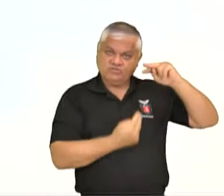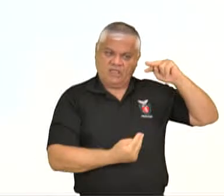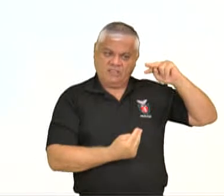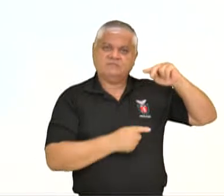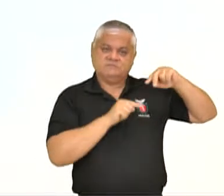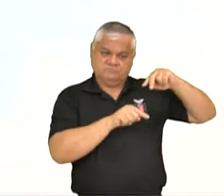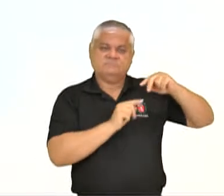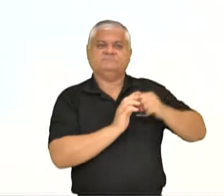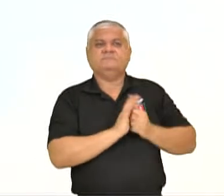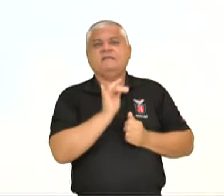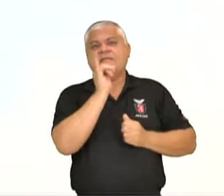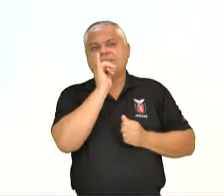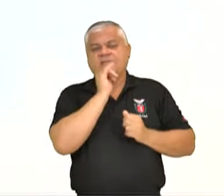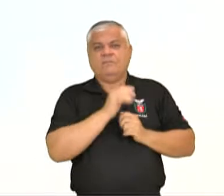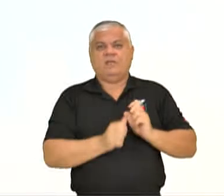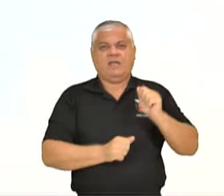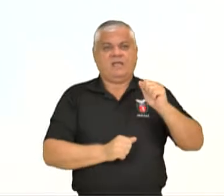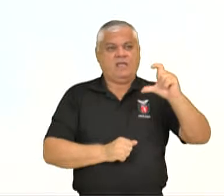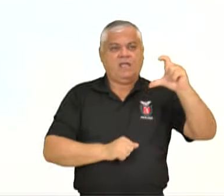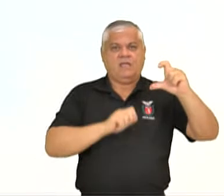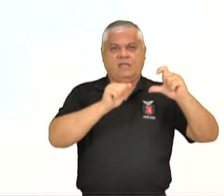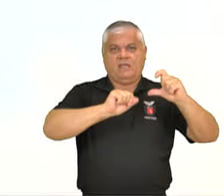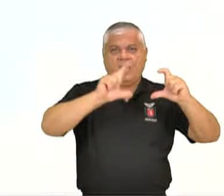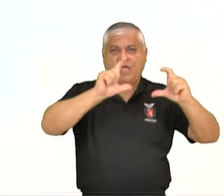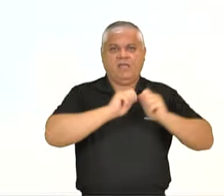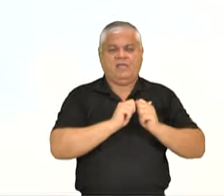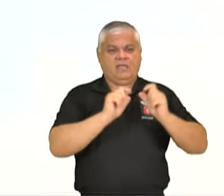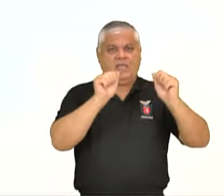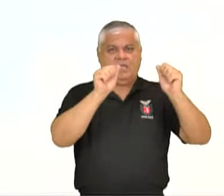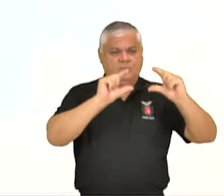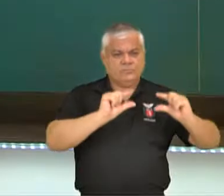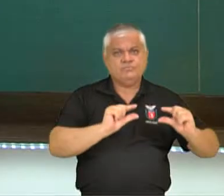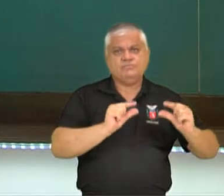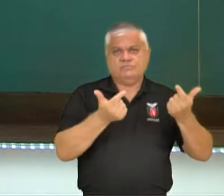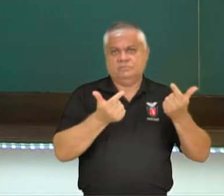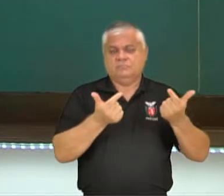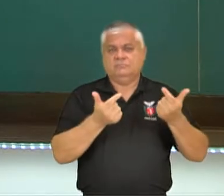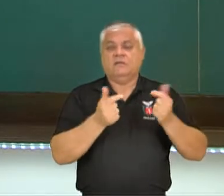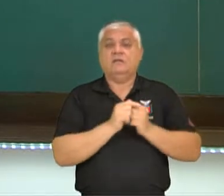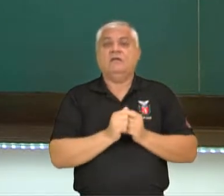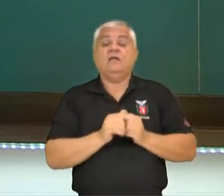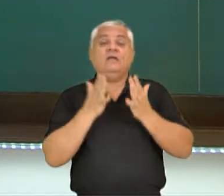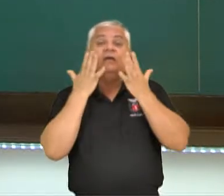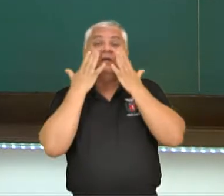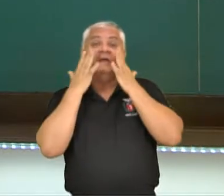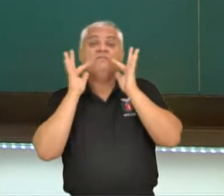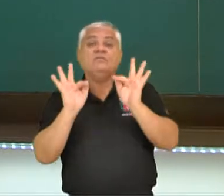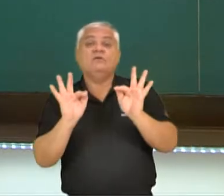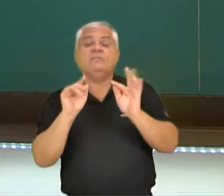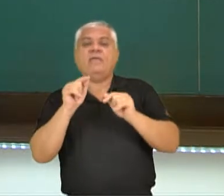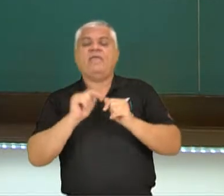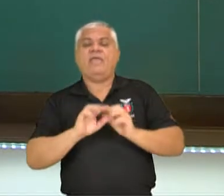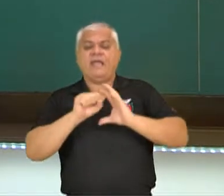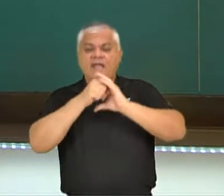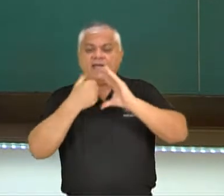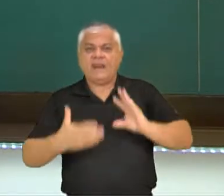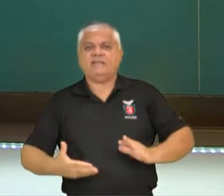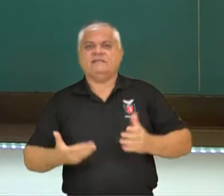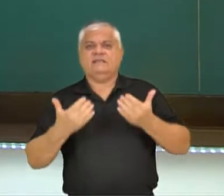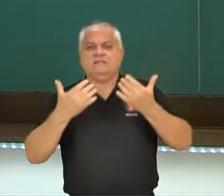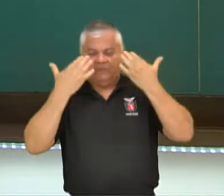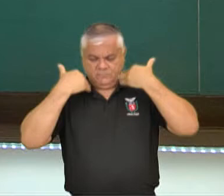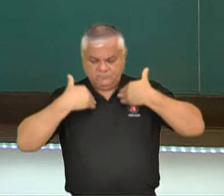Tá? Então, exemplo, azão, azão, azinho, azinho, azão, azinho. Fenótipo, a característica química,